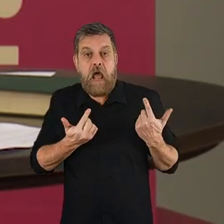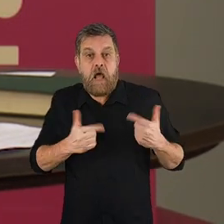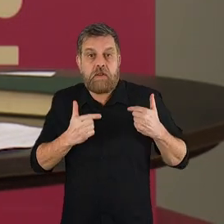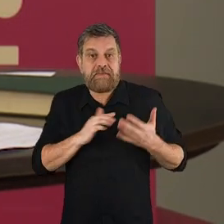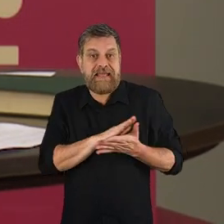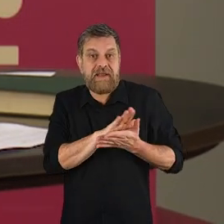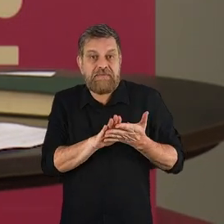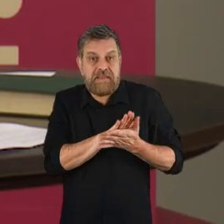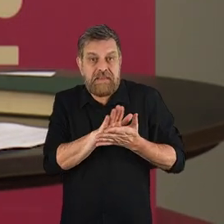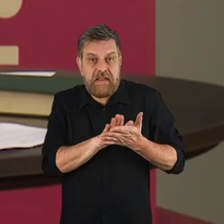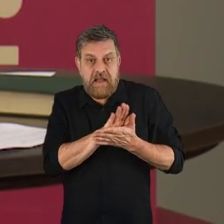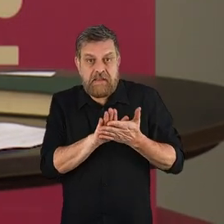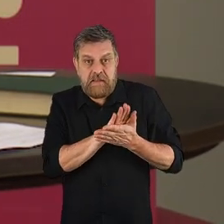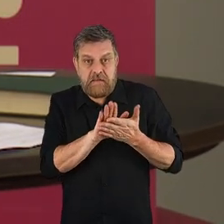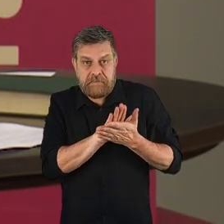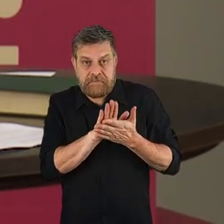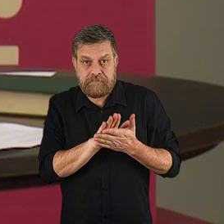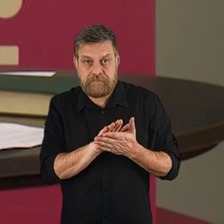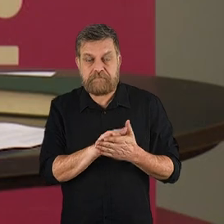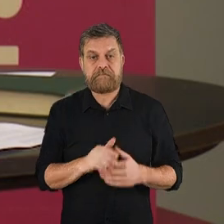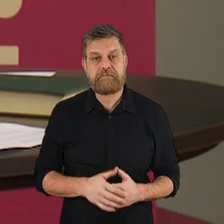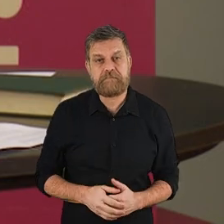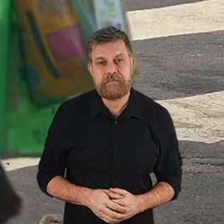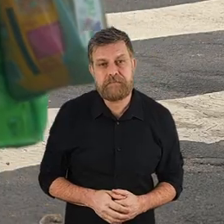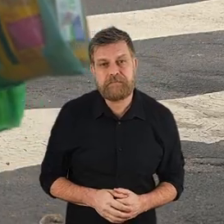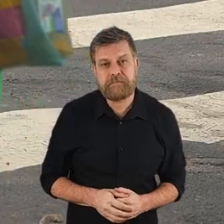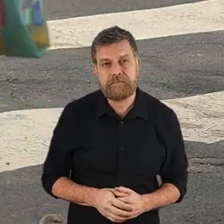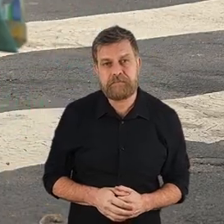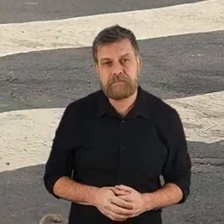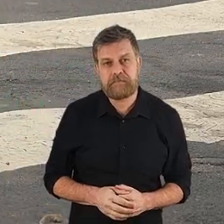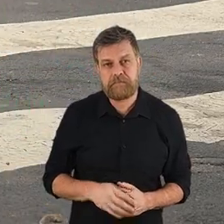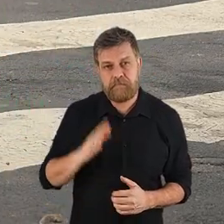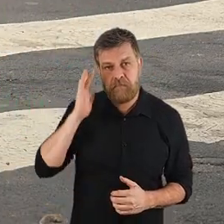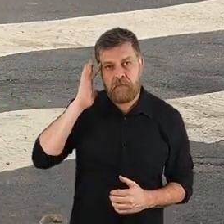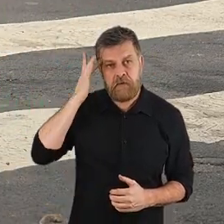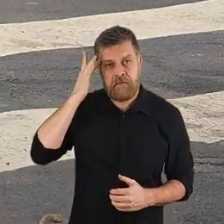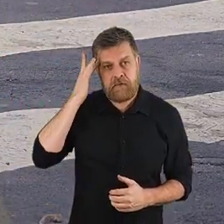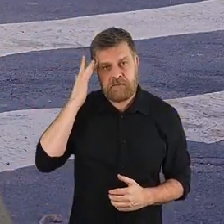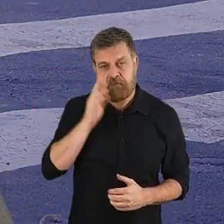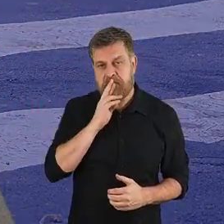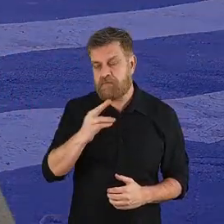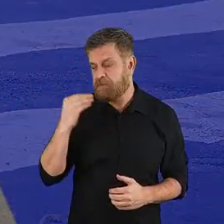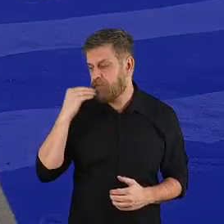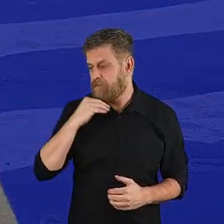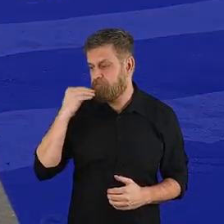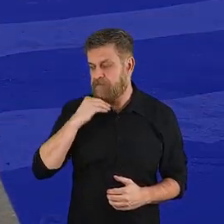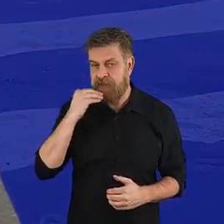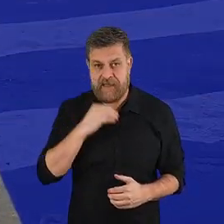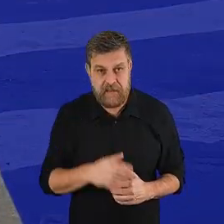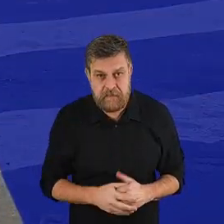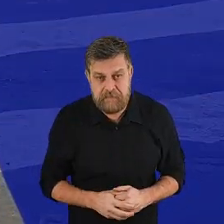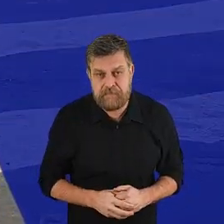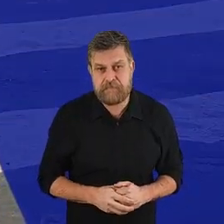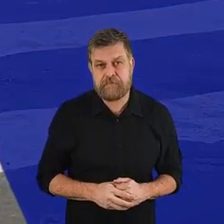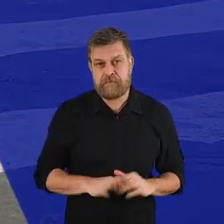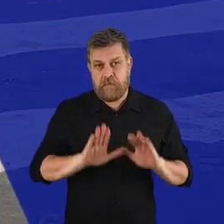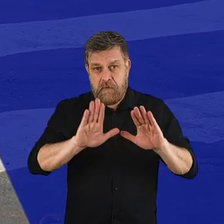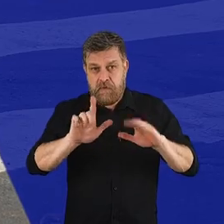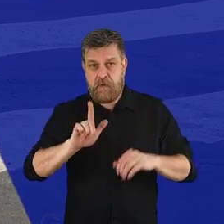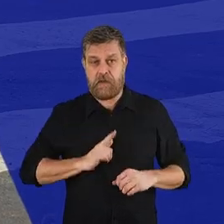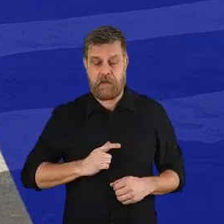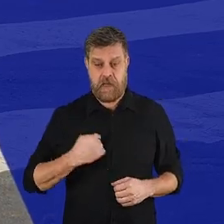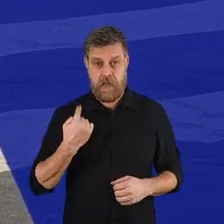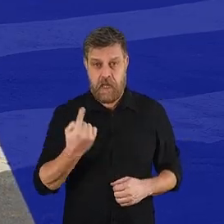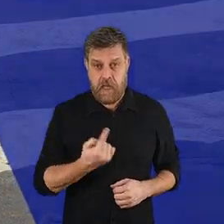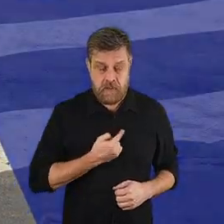esse outro sujeito que está fora? Eu acho insatisfatório. A Simone Weil vai dizer que a gente pode